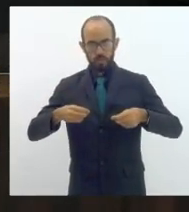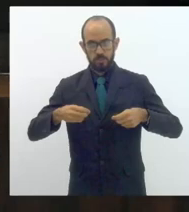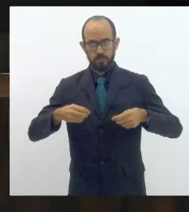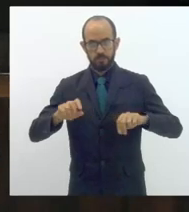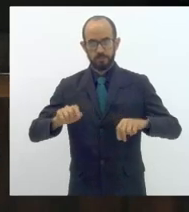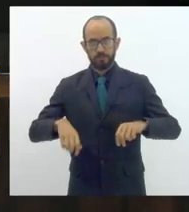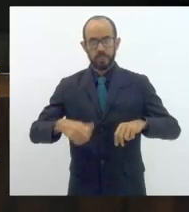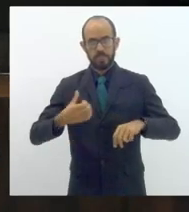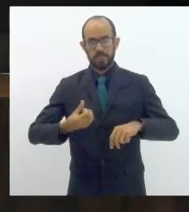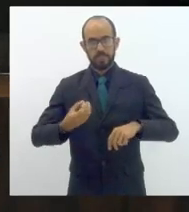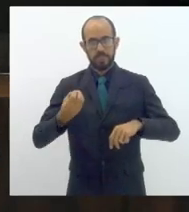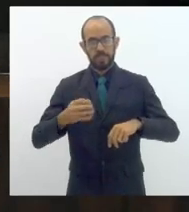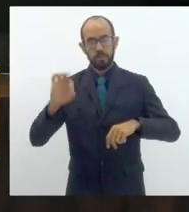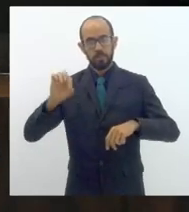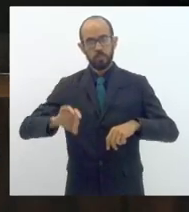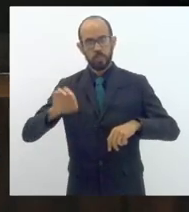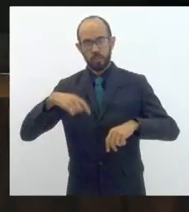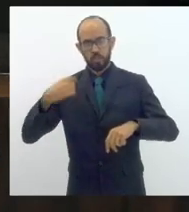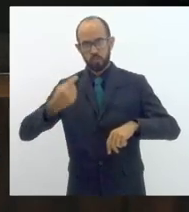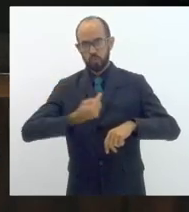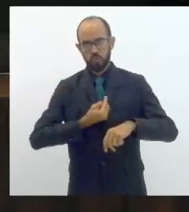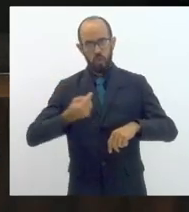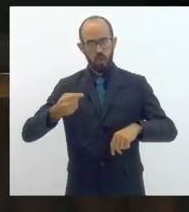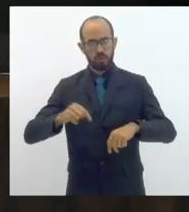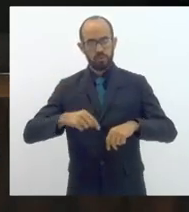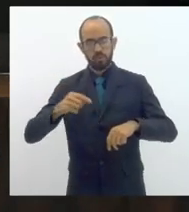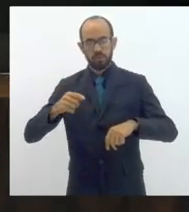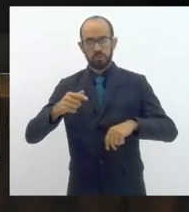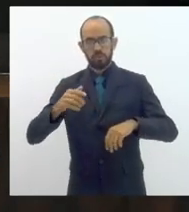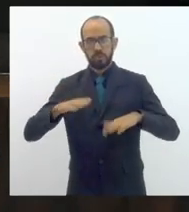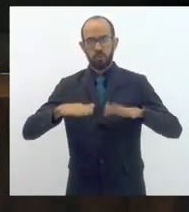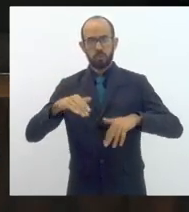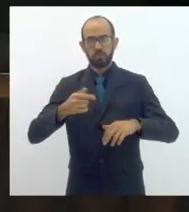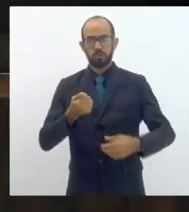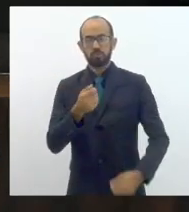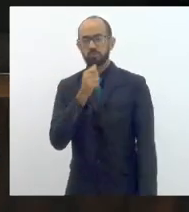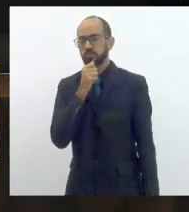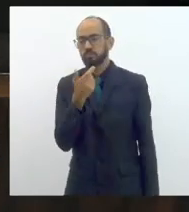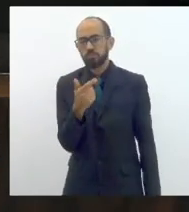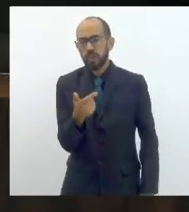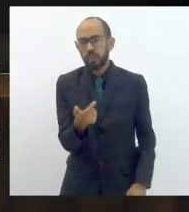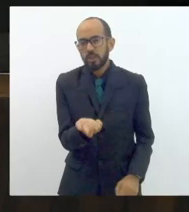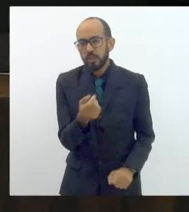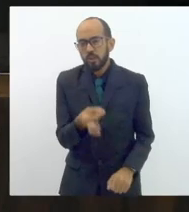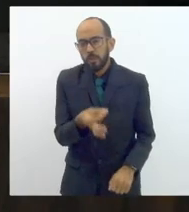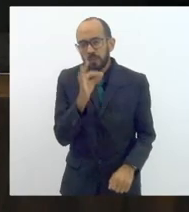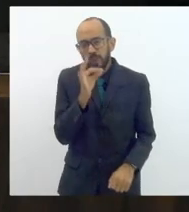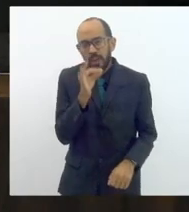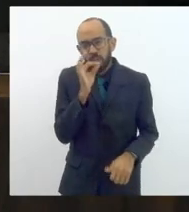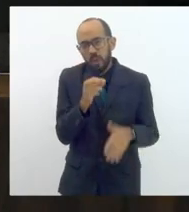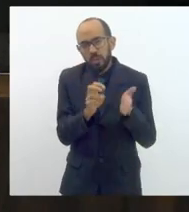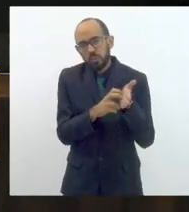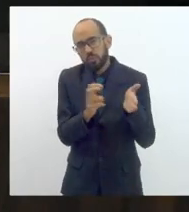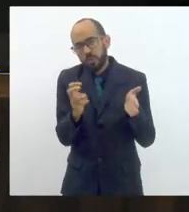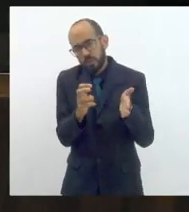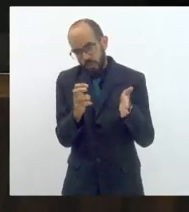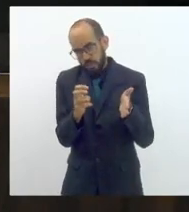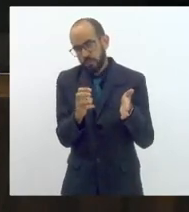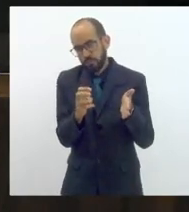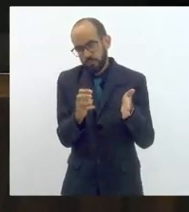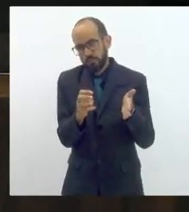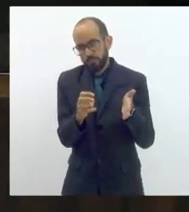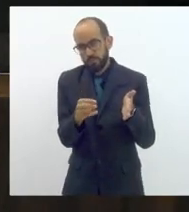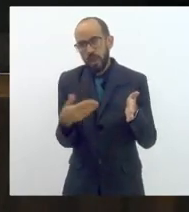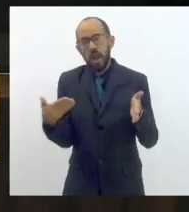fluminense, 60% de nós sequer teria tomado algum café, comido algum pãozinho, alguma refeição, estaria aqui até